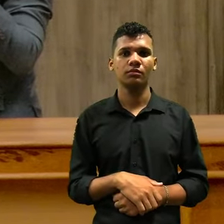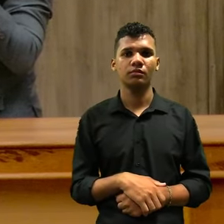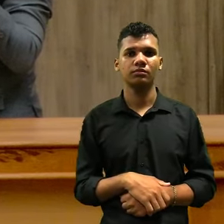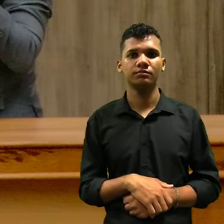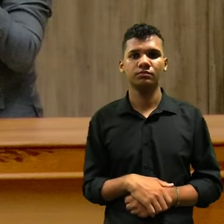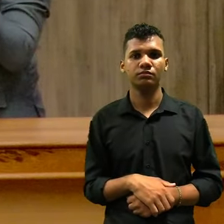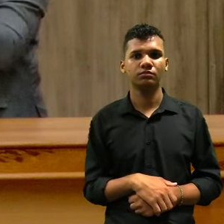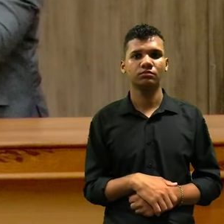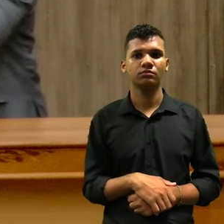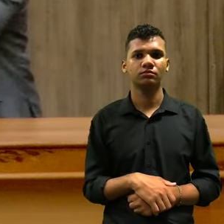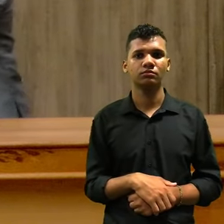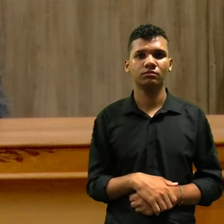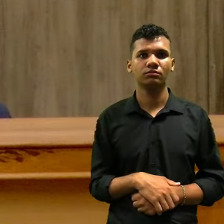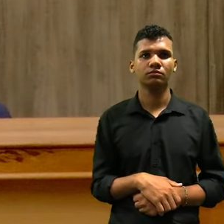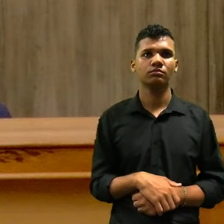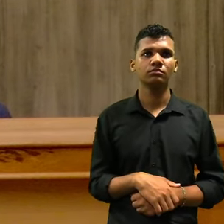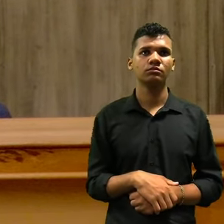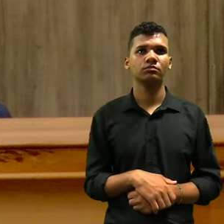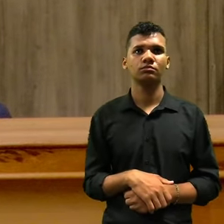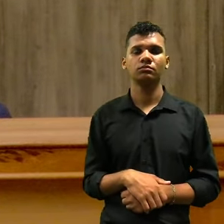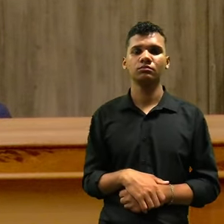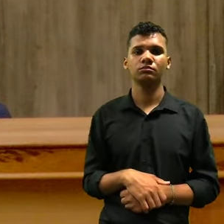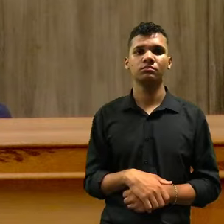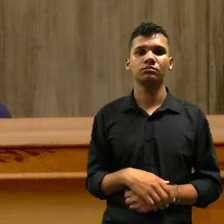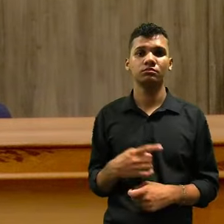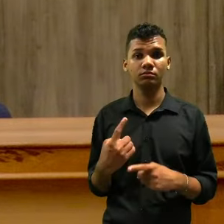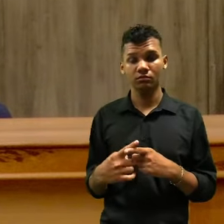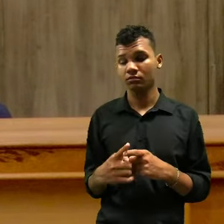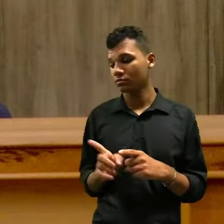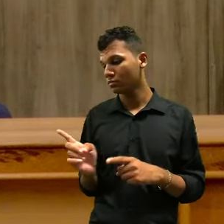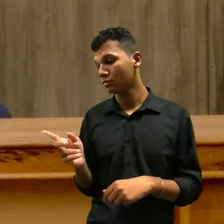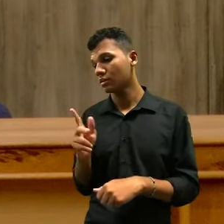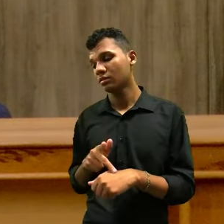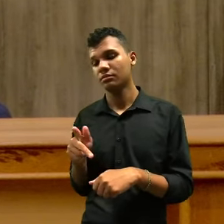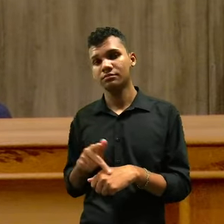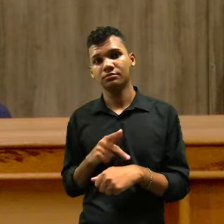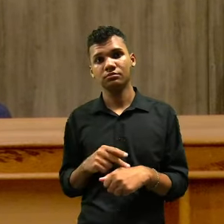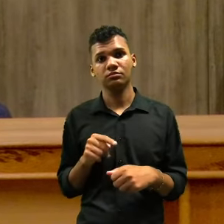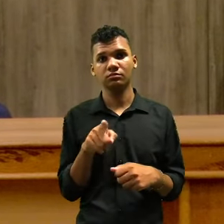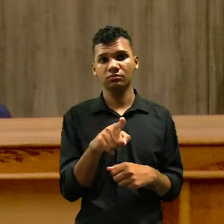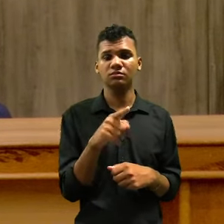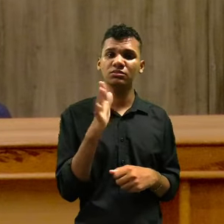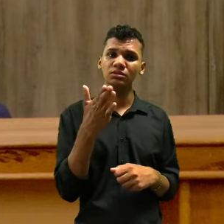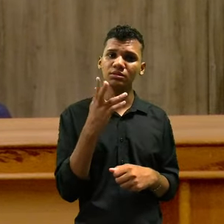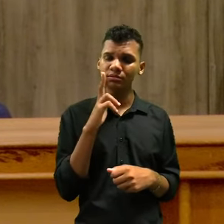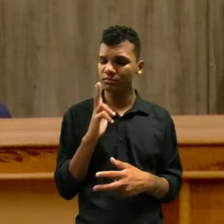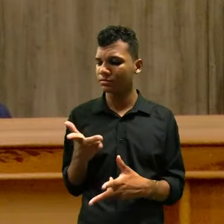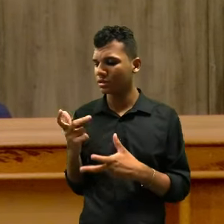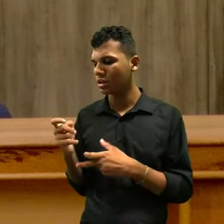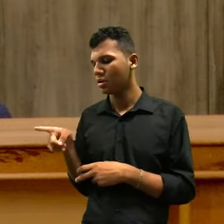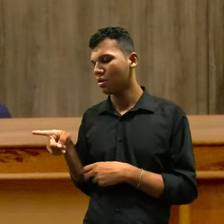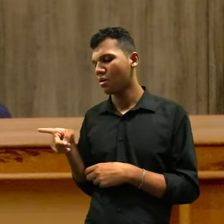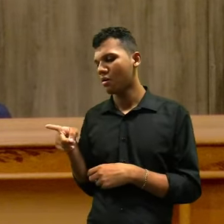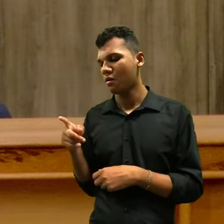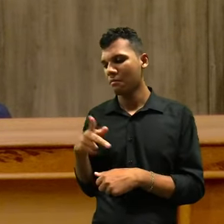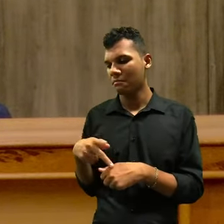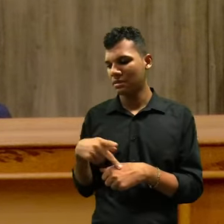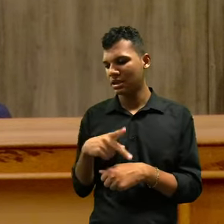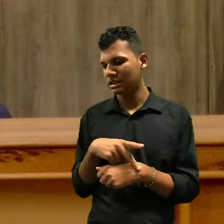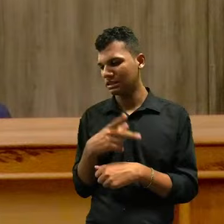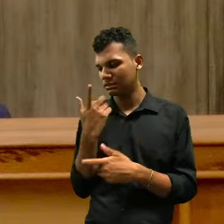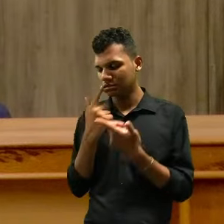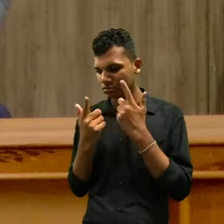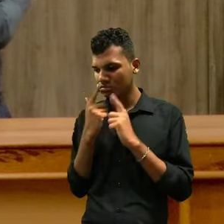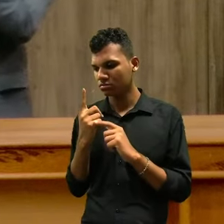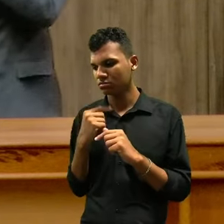emocional porque ele é pedra gente e Vocês já viram pedra chorar e